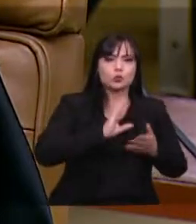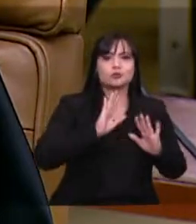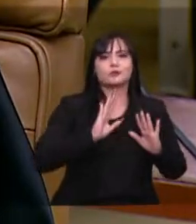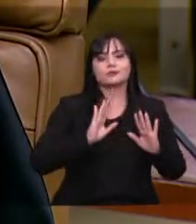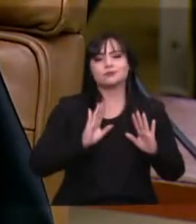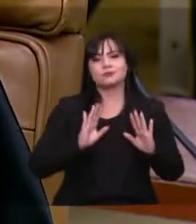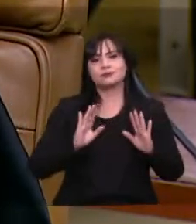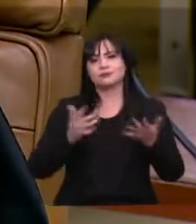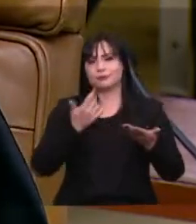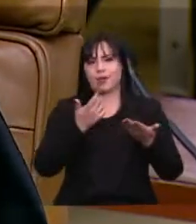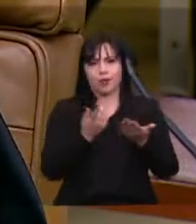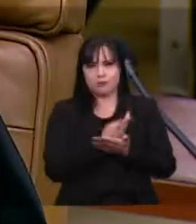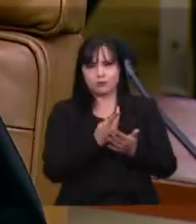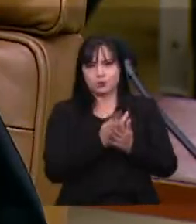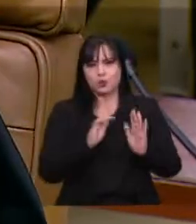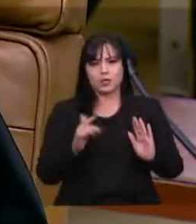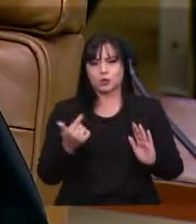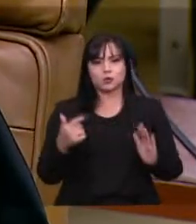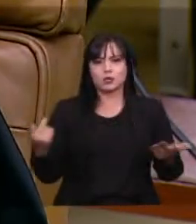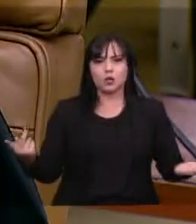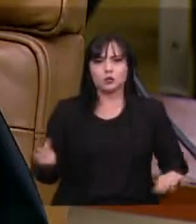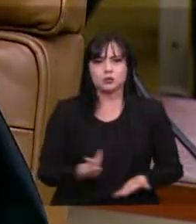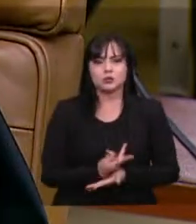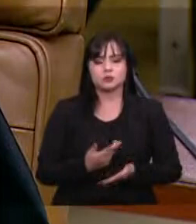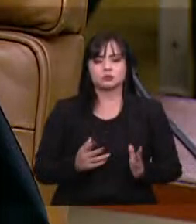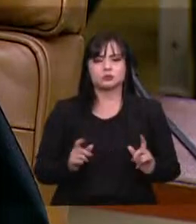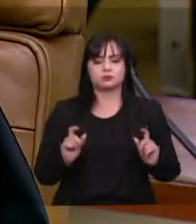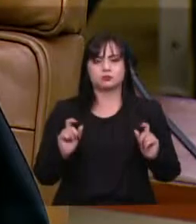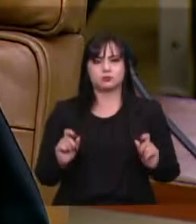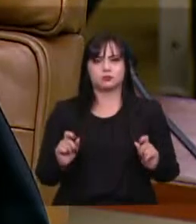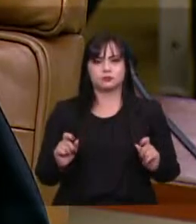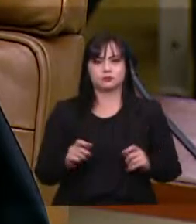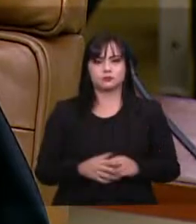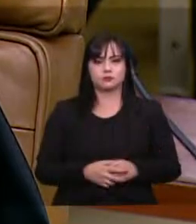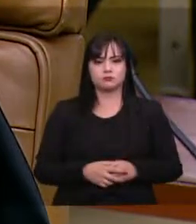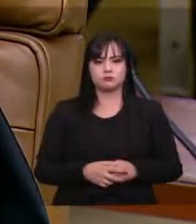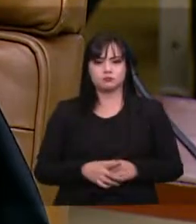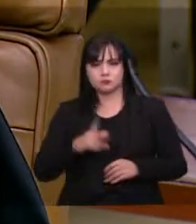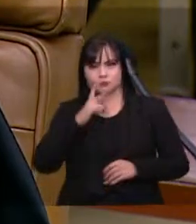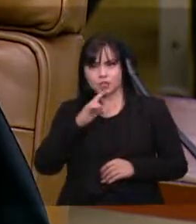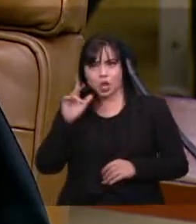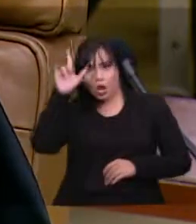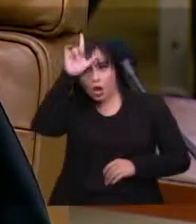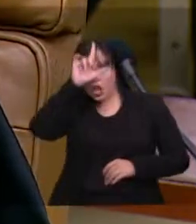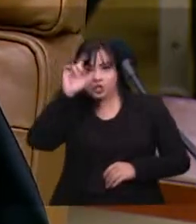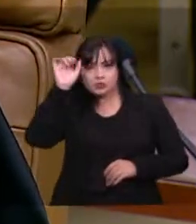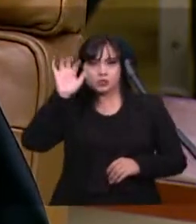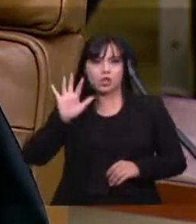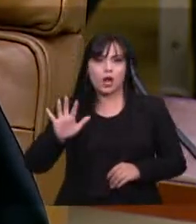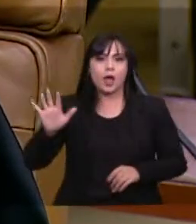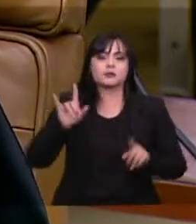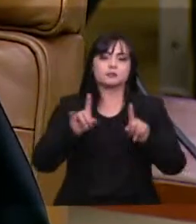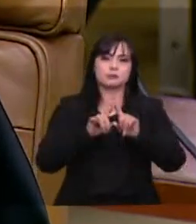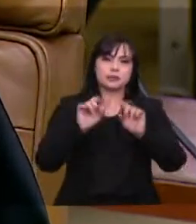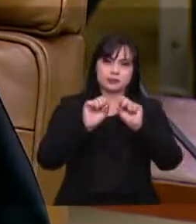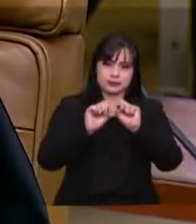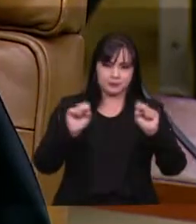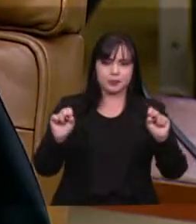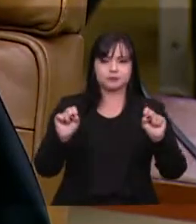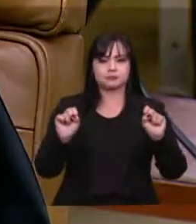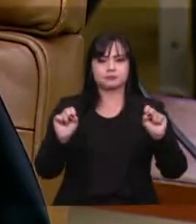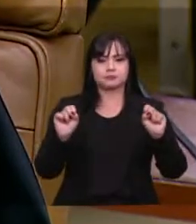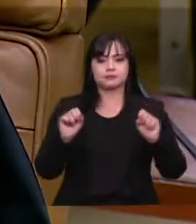depositados o que não ocorre segundo as deduções lógicas Racionais e sistemáticas